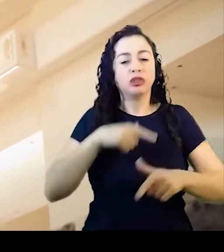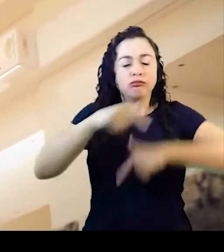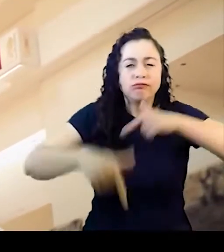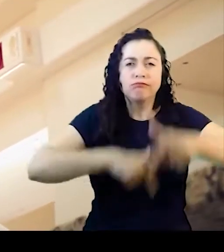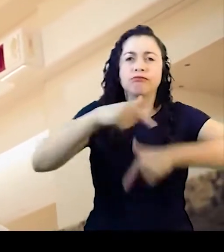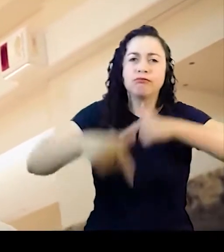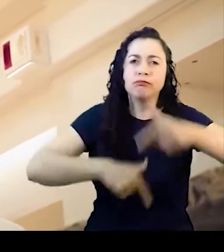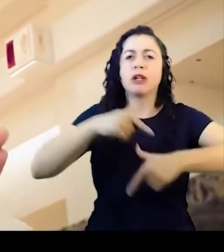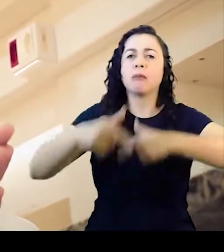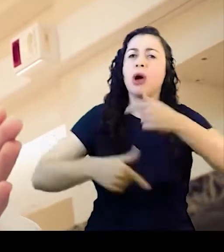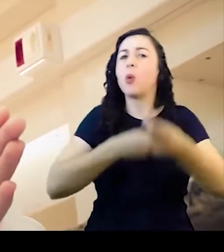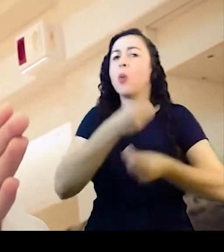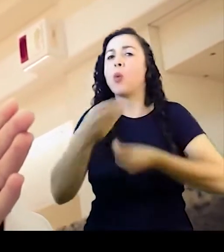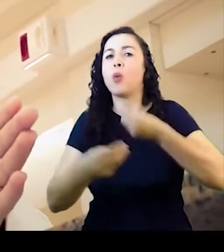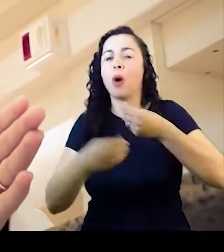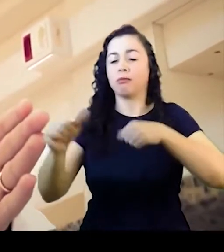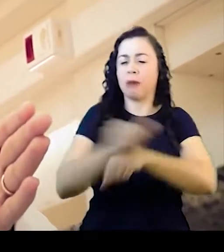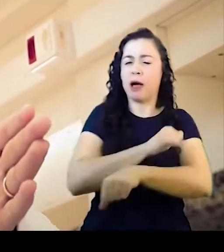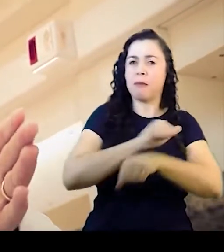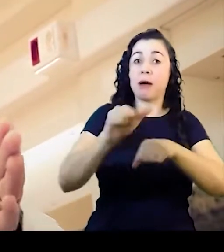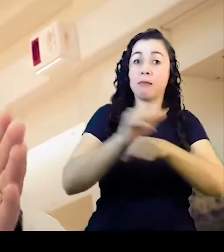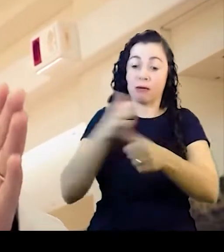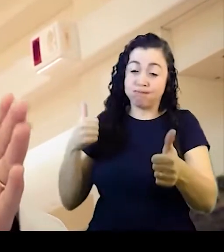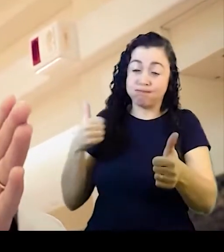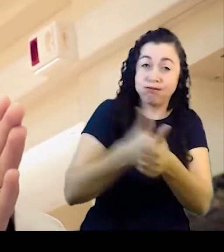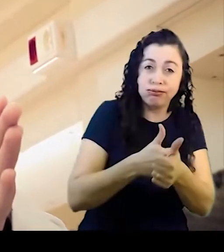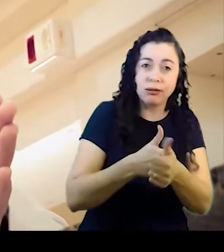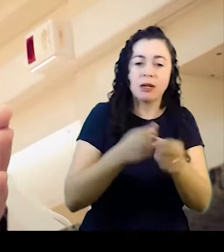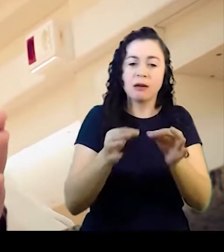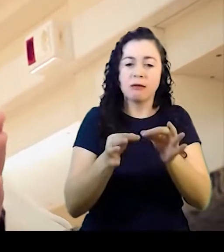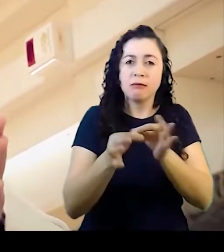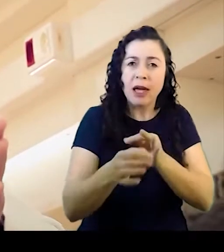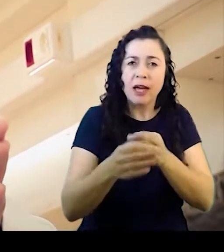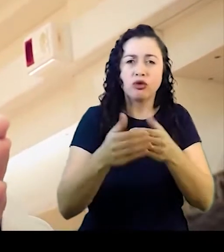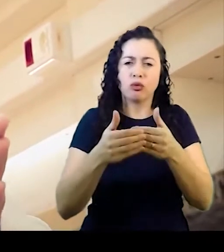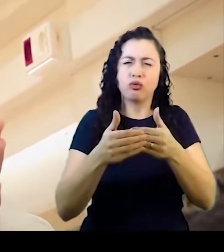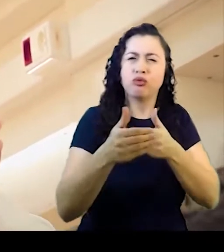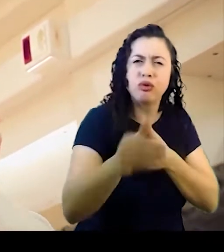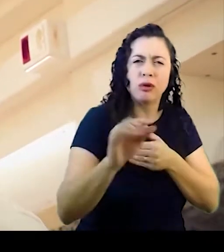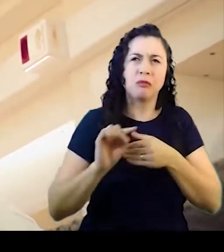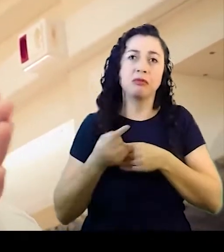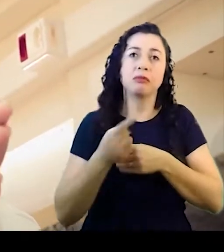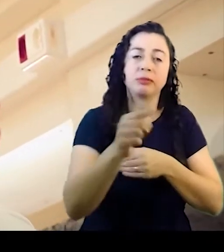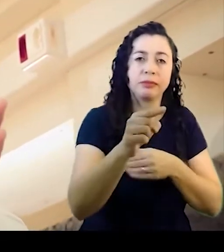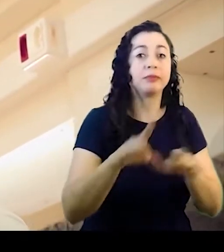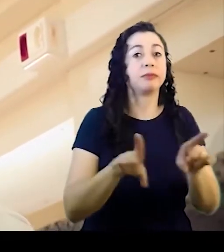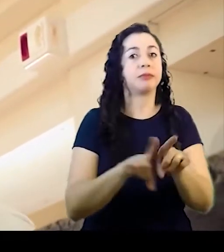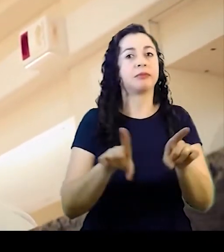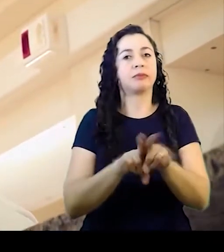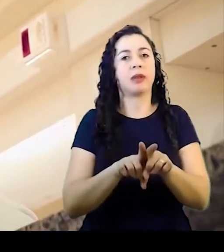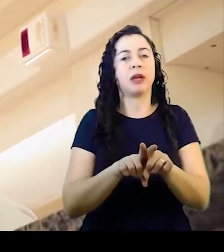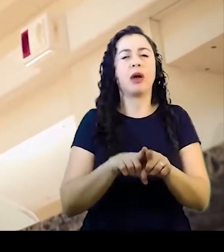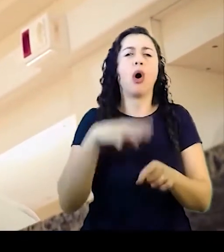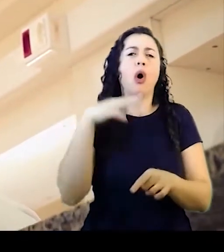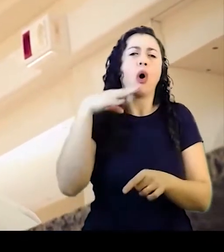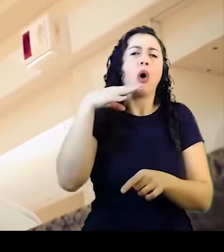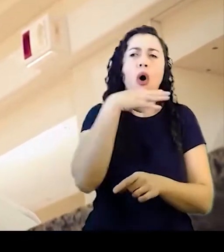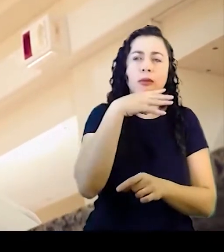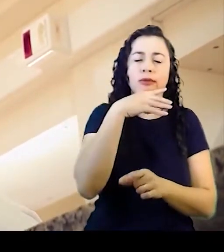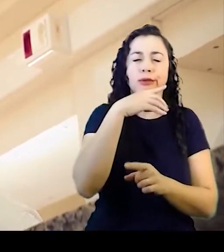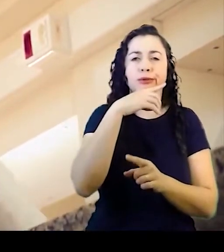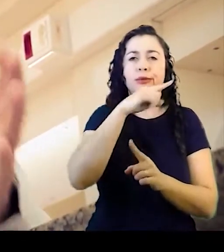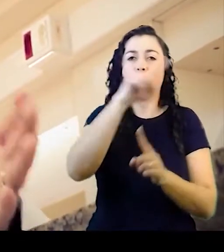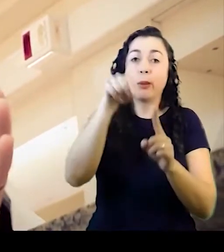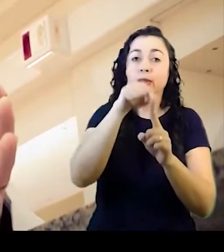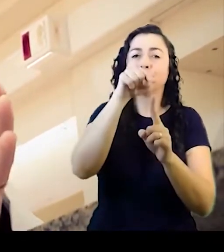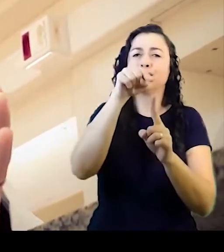em estratégias de curto, médio e longo prazo. Obviamente, uma das coisas que a gente pretende fazer